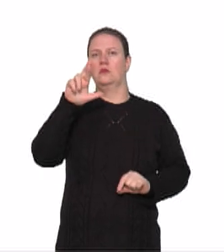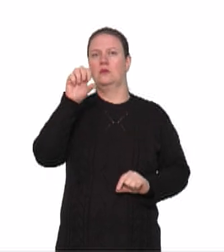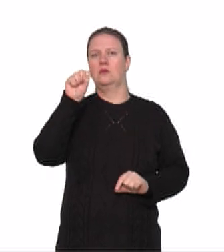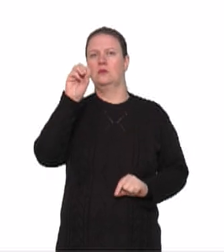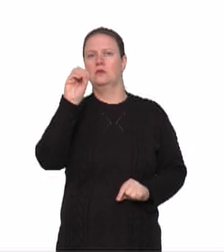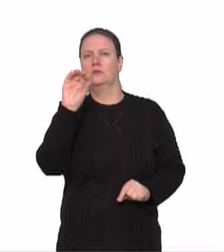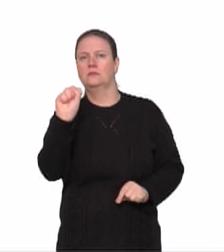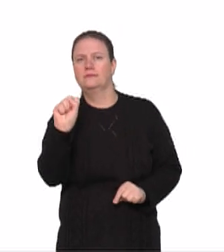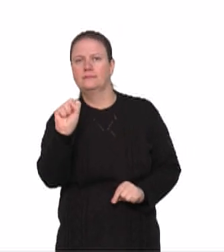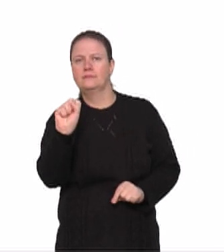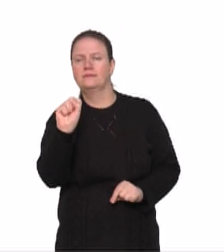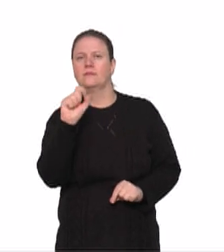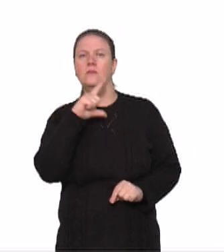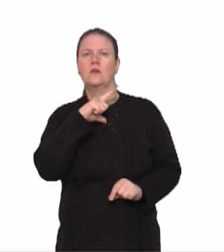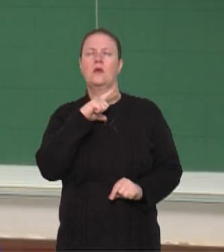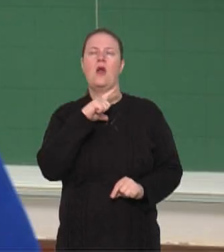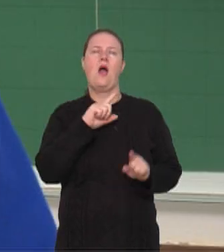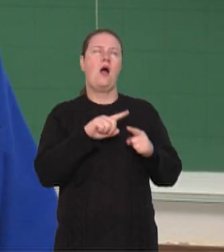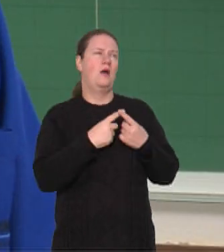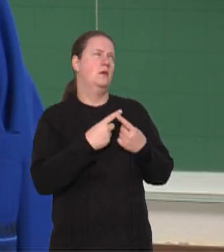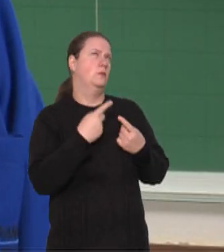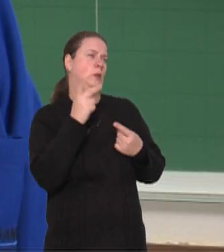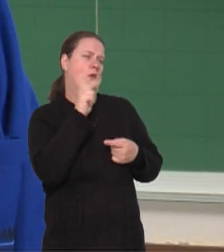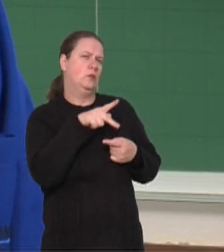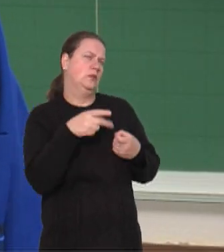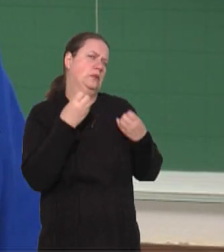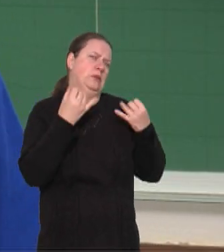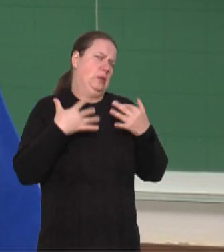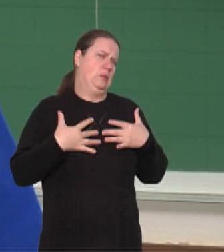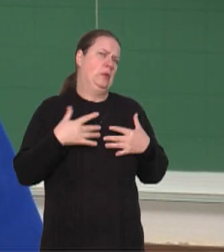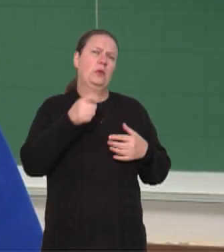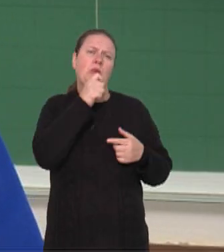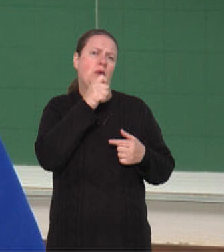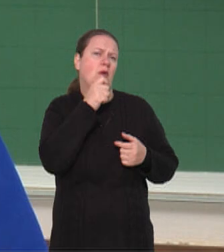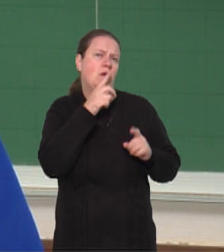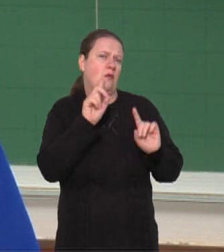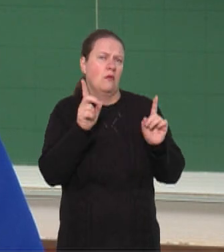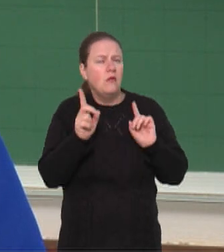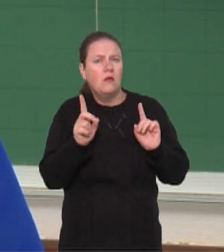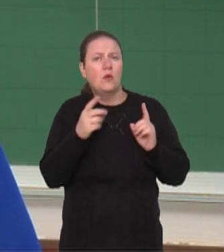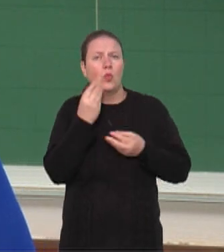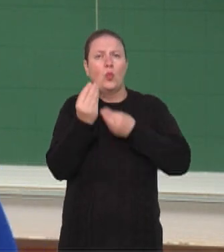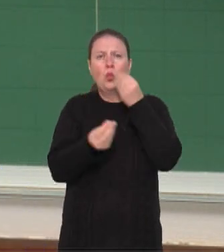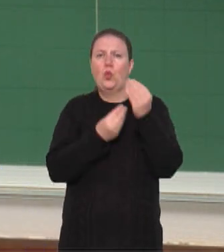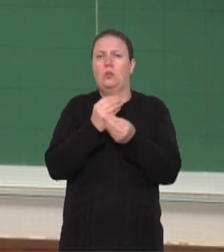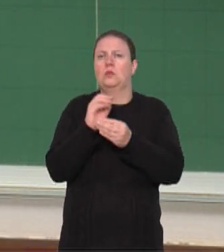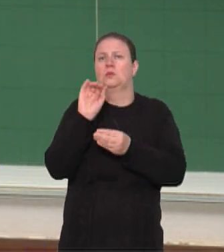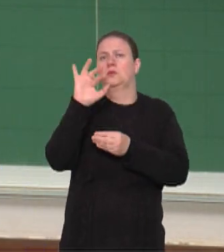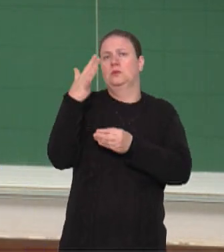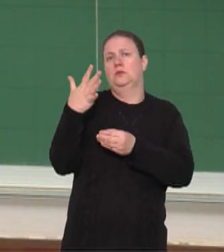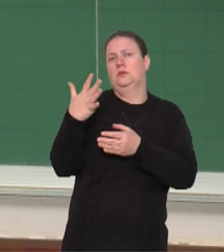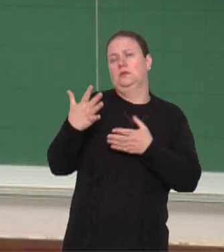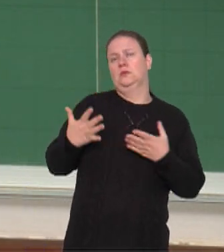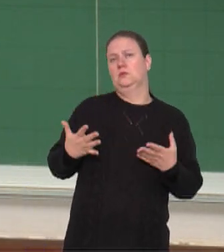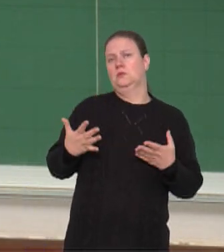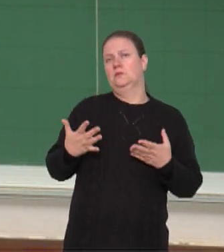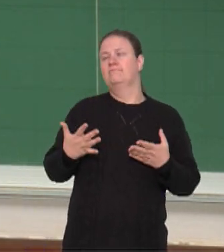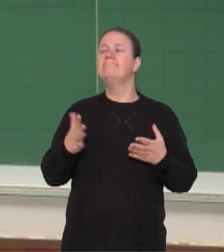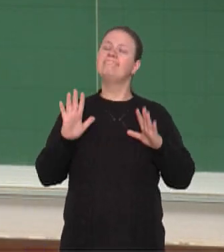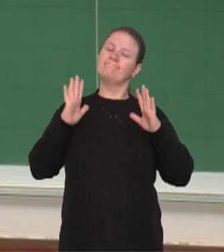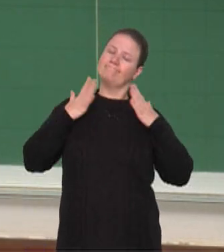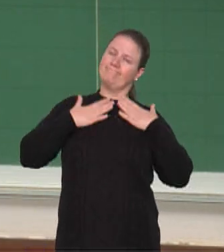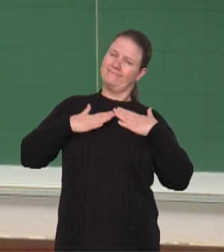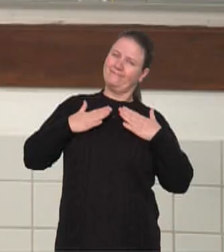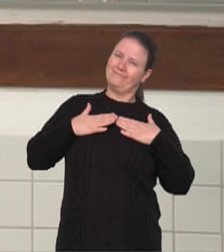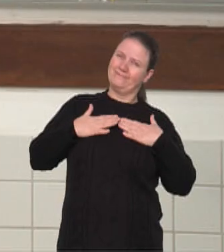lá? Professora, mas você não tinha explicado ao longo dessa aula como que funciona essa questão dos versos, não vale. Será, gente? Pois